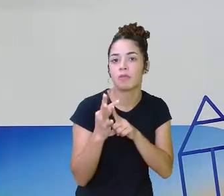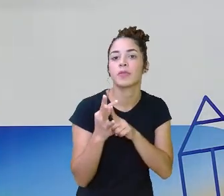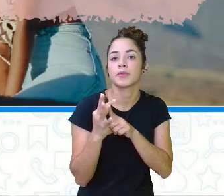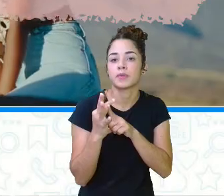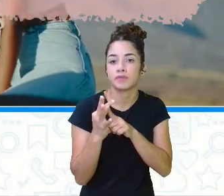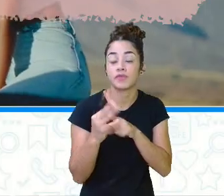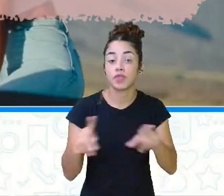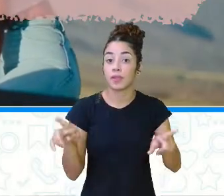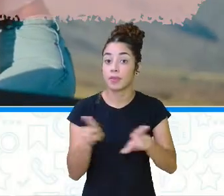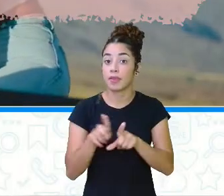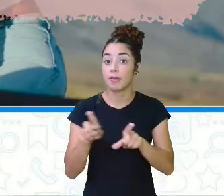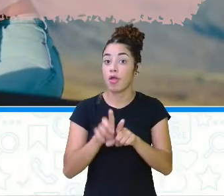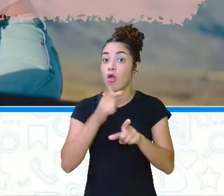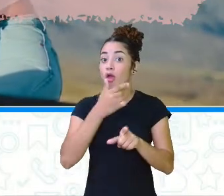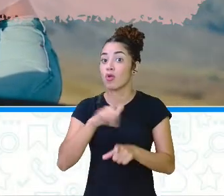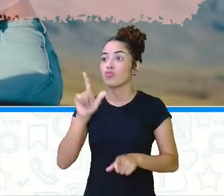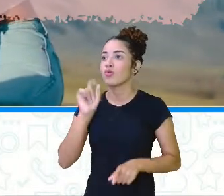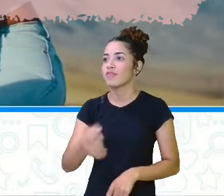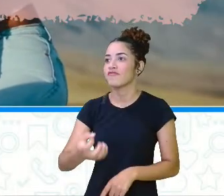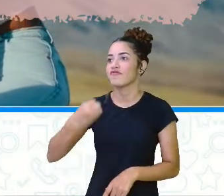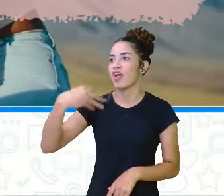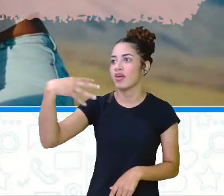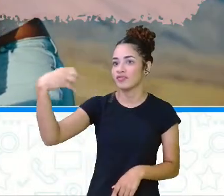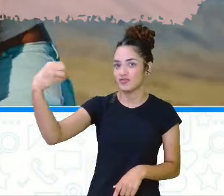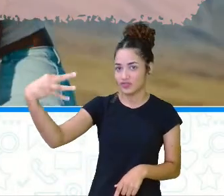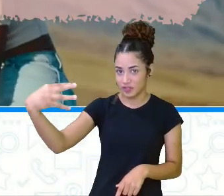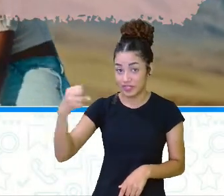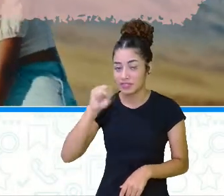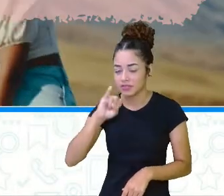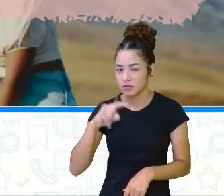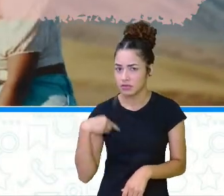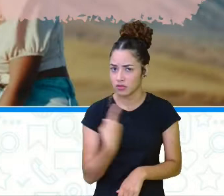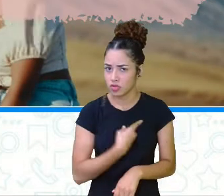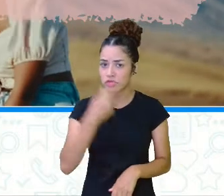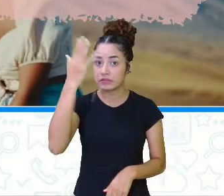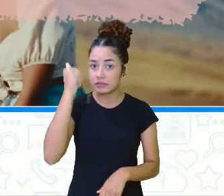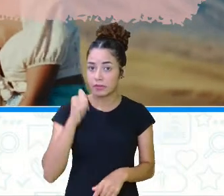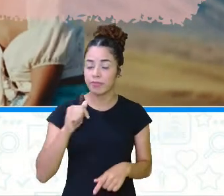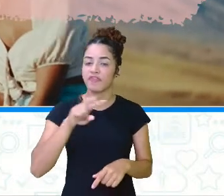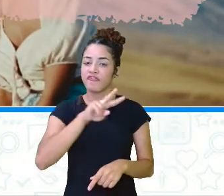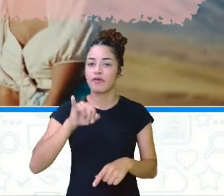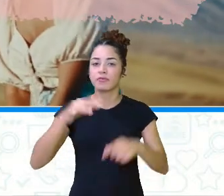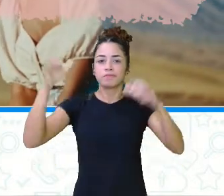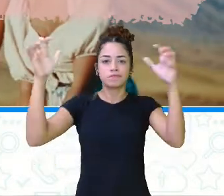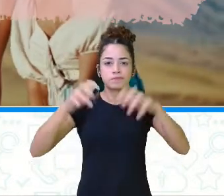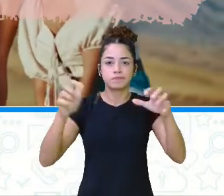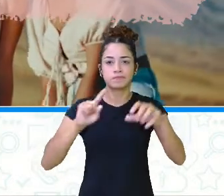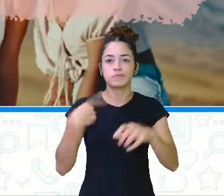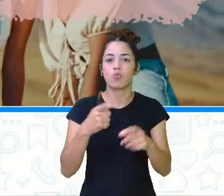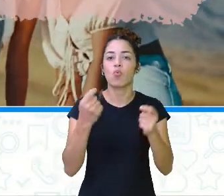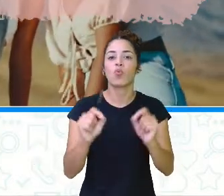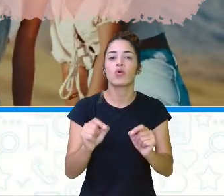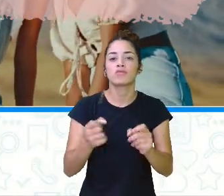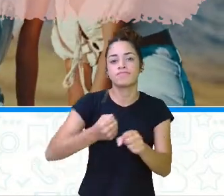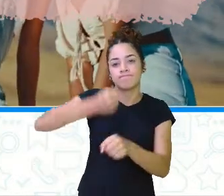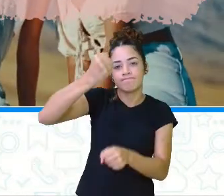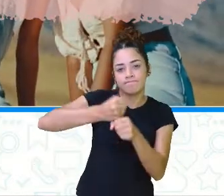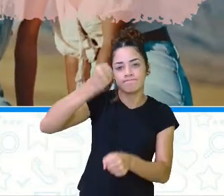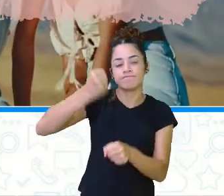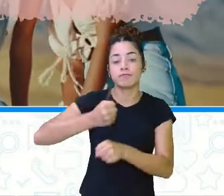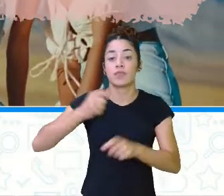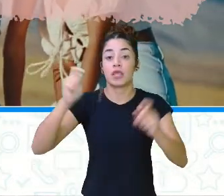quê? Viajar, gente. Se sabemos que vai chover, levamos guarda-chuva, porque podemos avaliar a condição